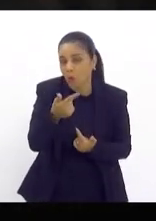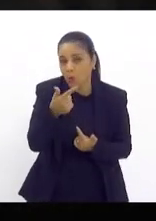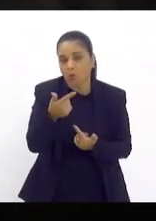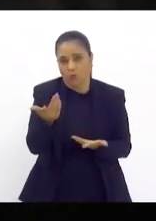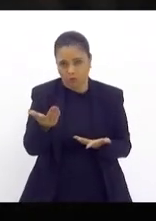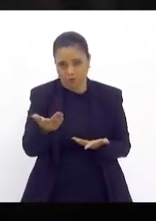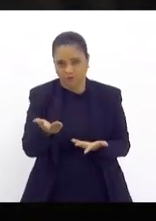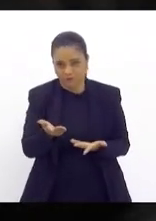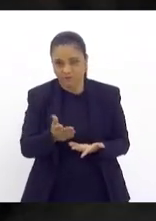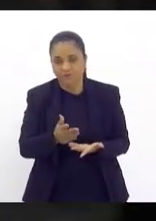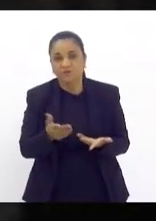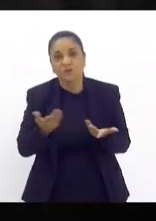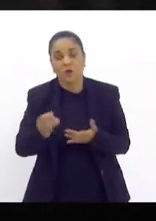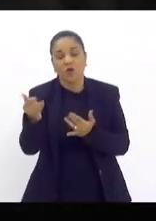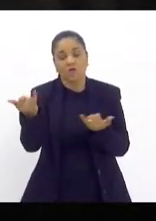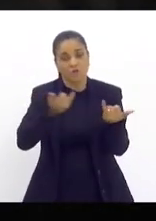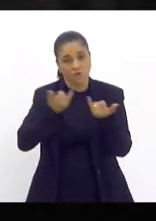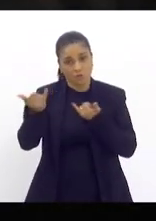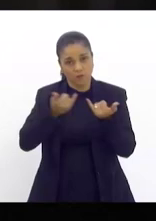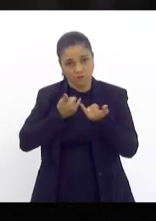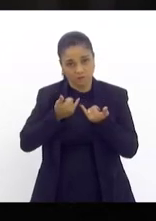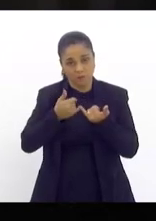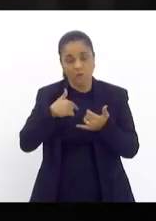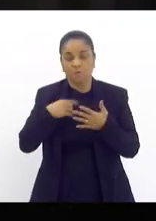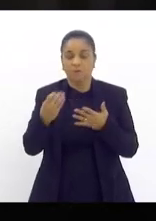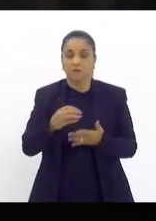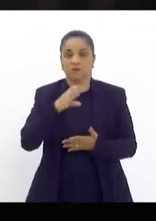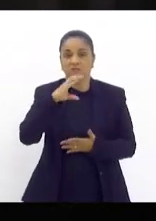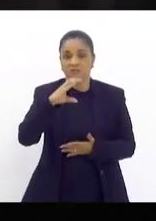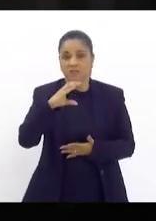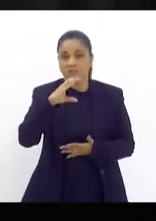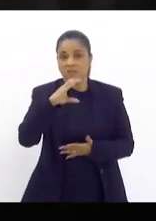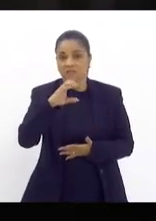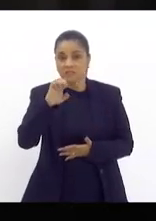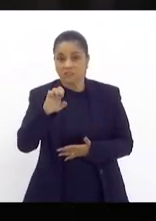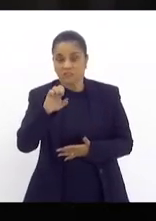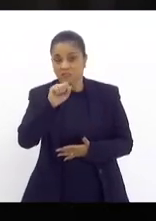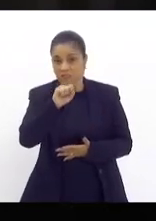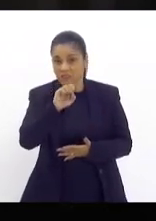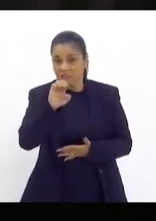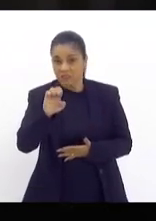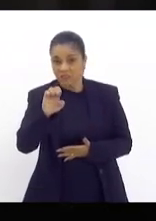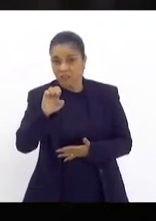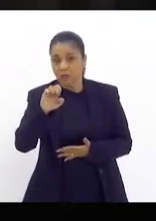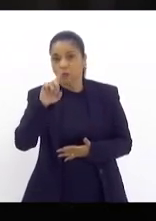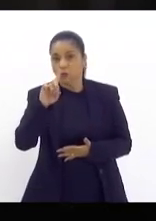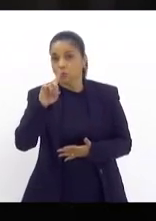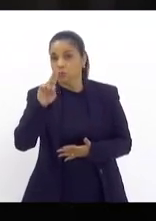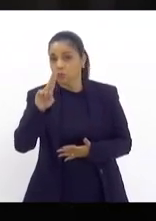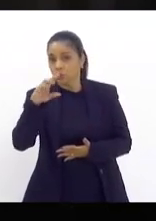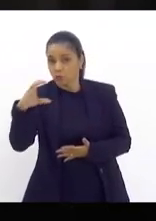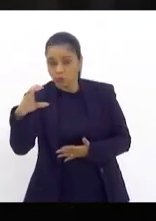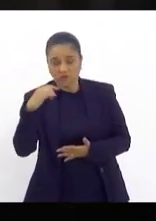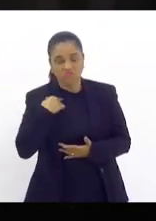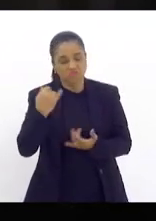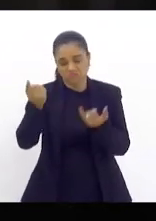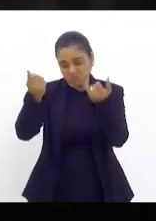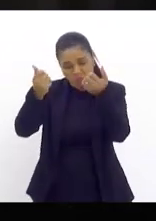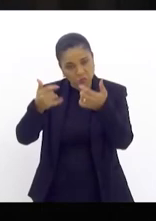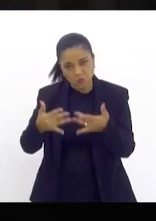aqui foi fornecida pela SEDUC. Não diz se essas infraestruturas estão em